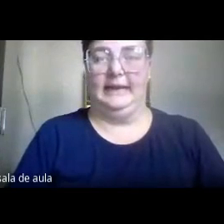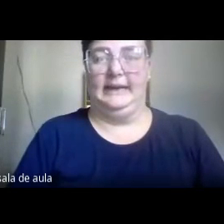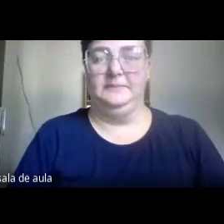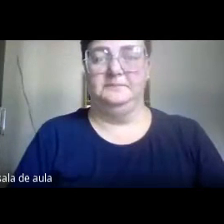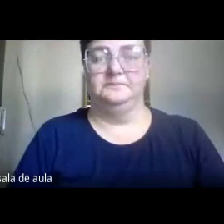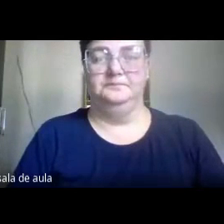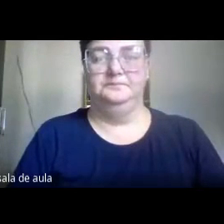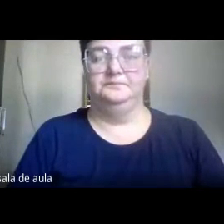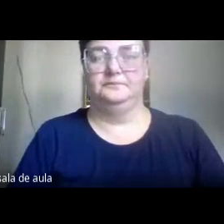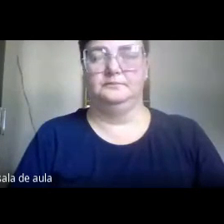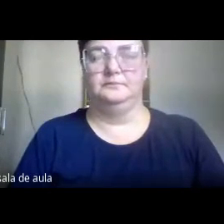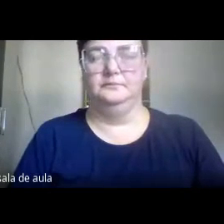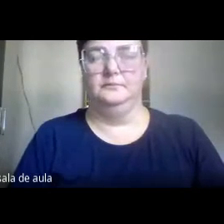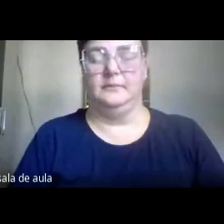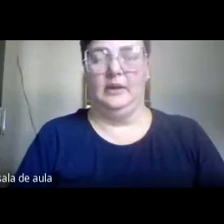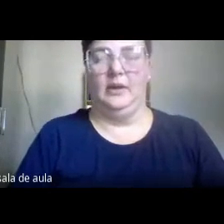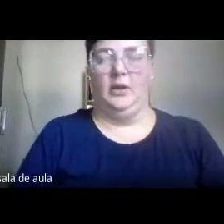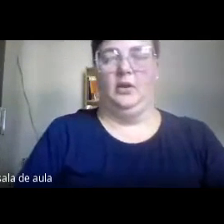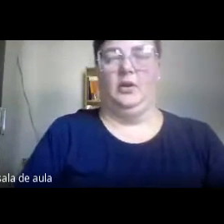Tá?